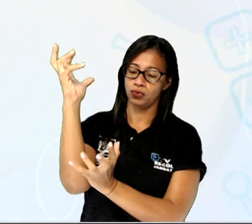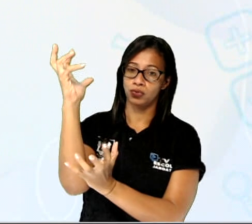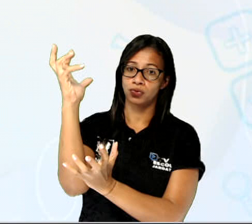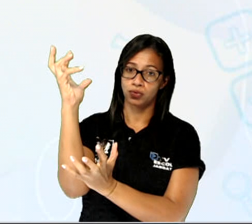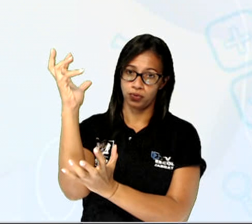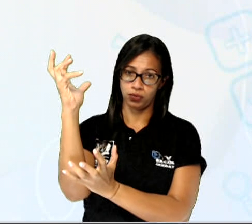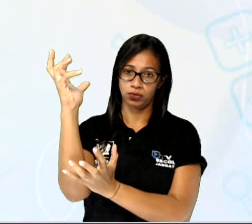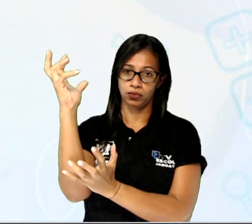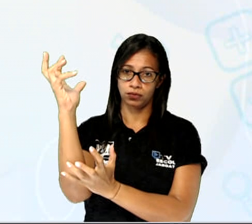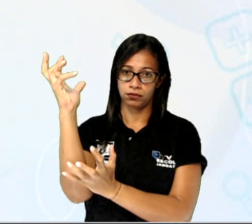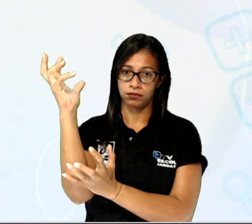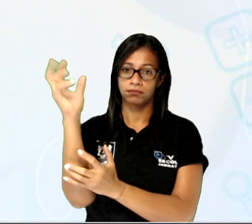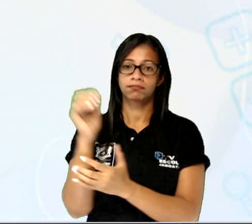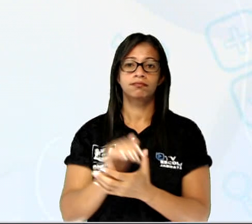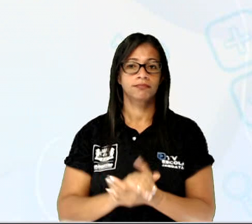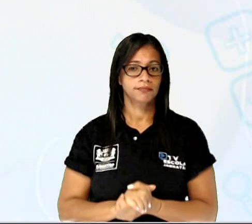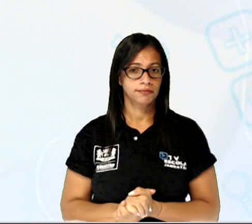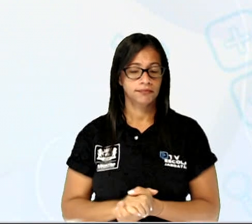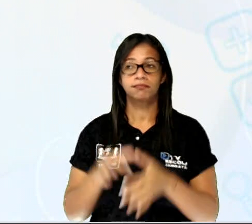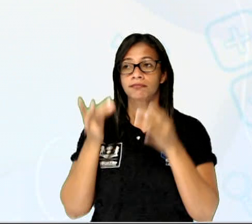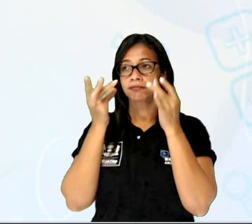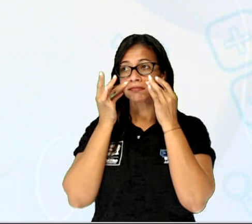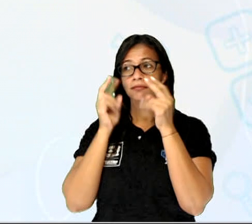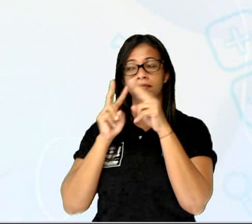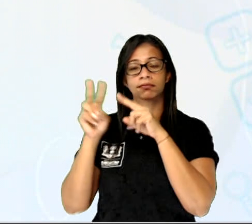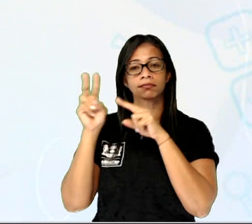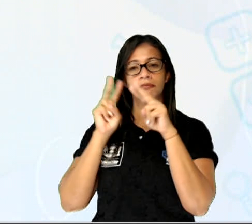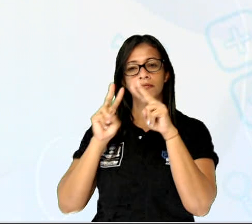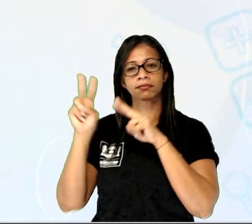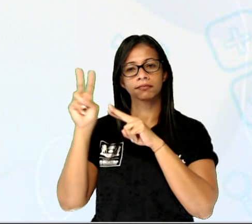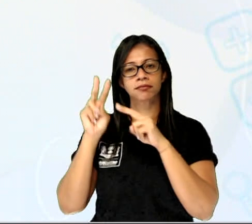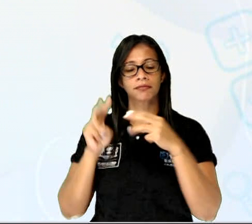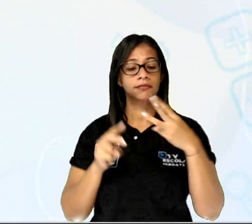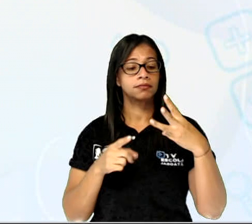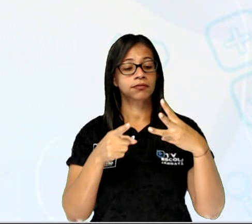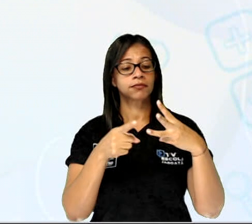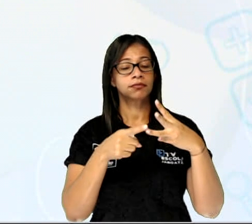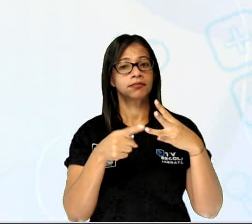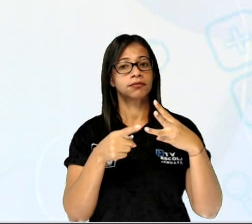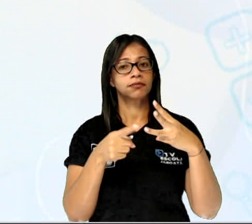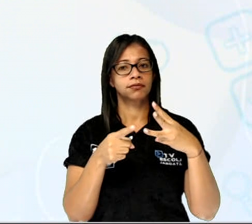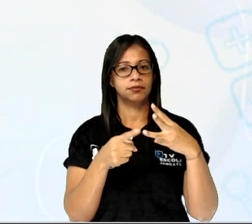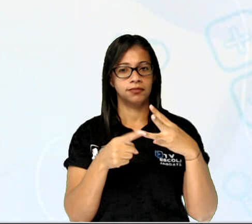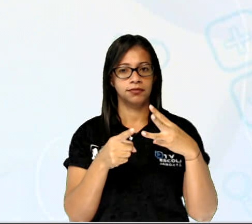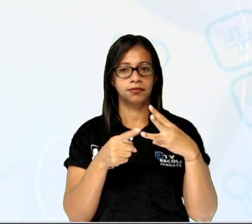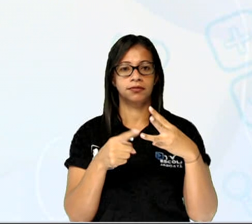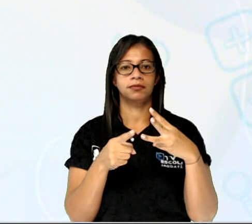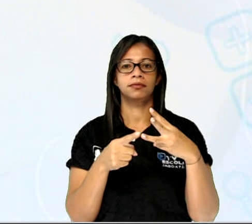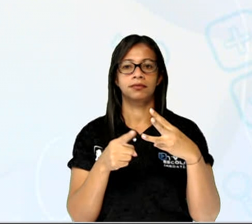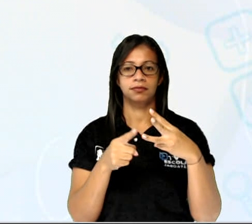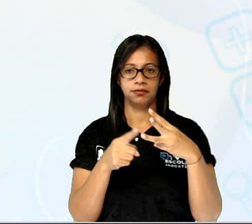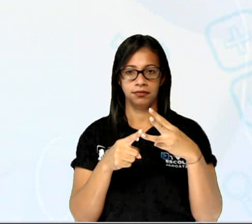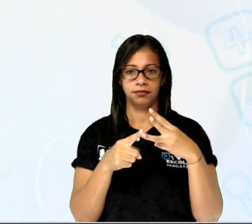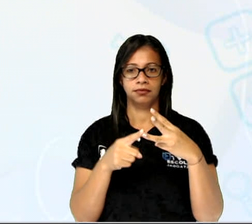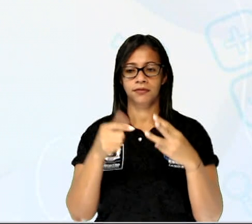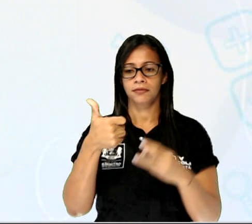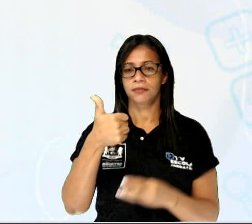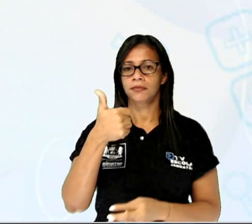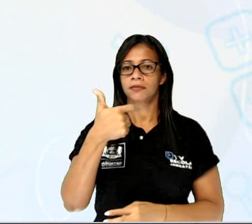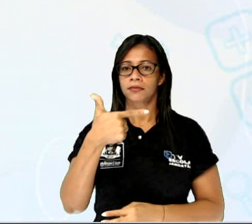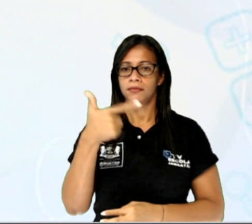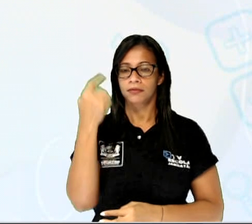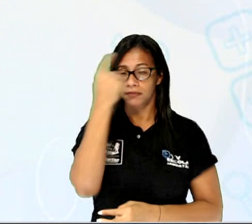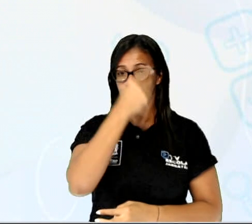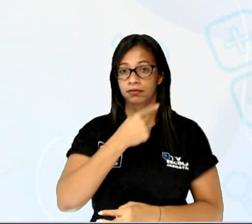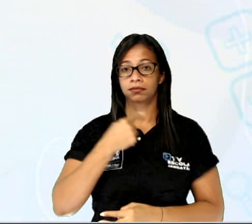a imagem da mesma árvore no horário das 12 horas, no meio-dia. Estão